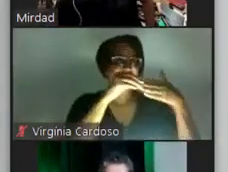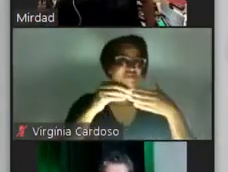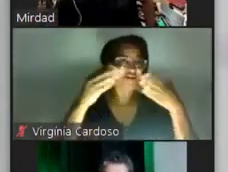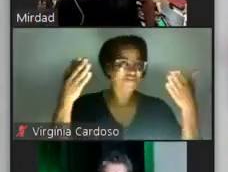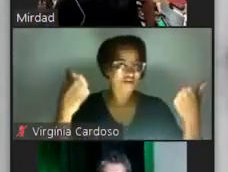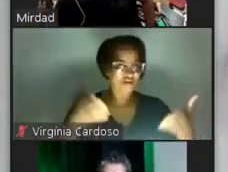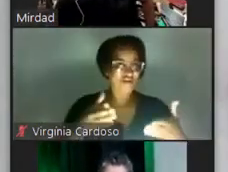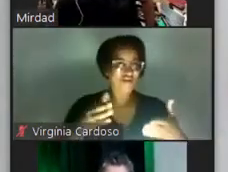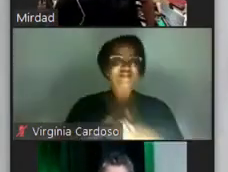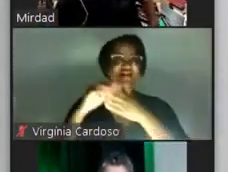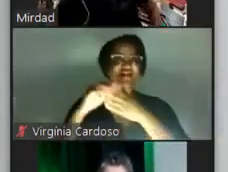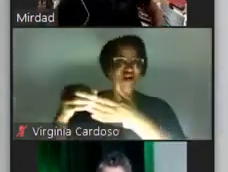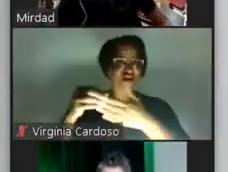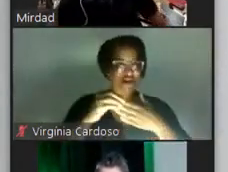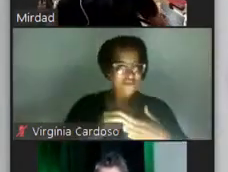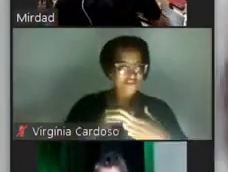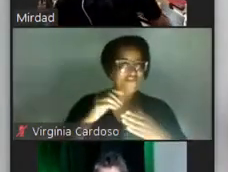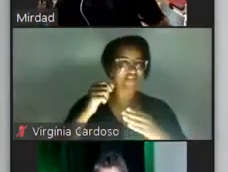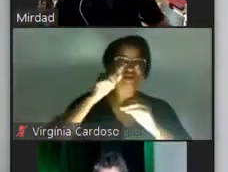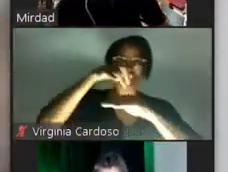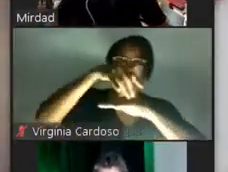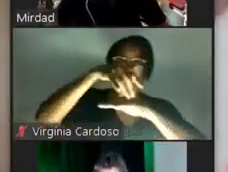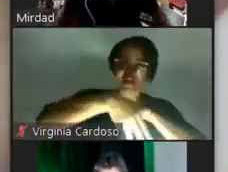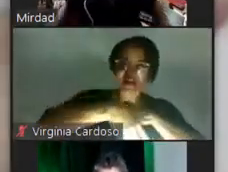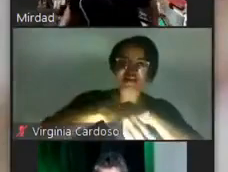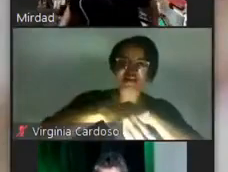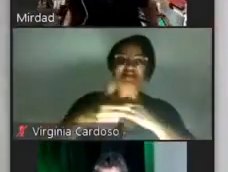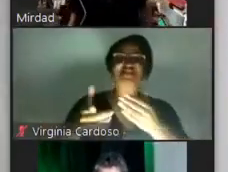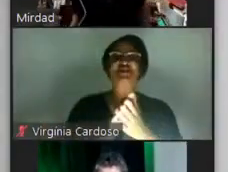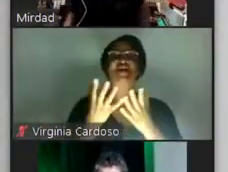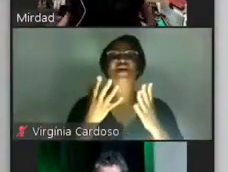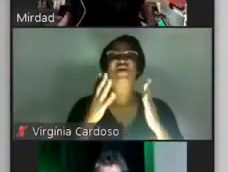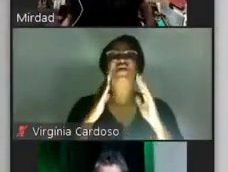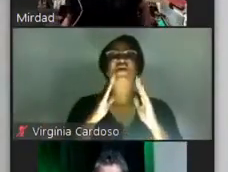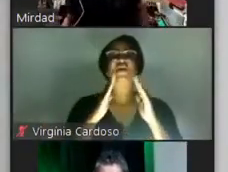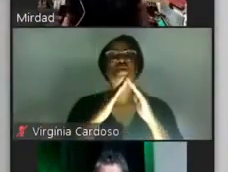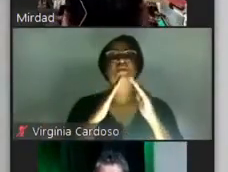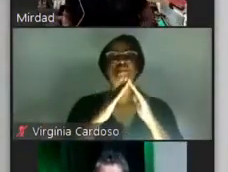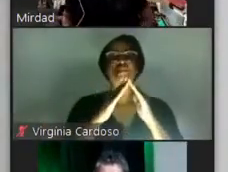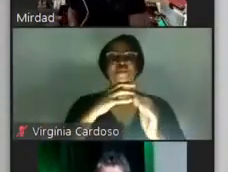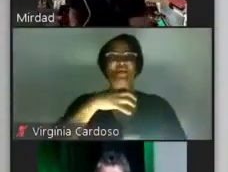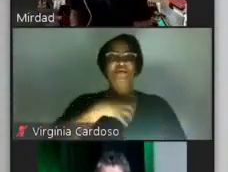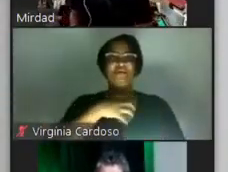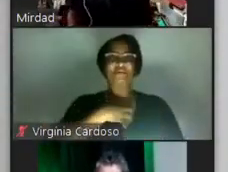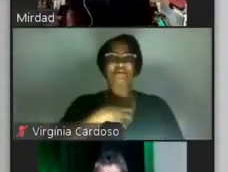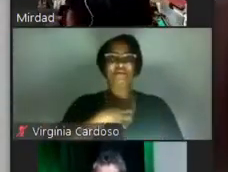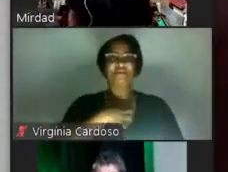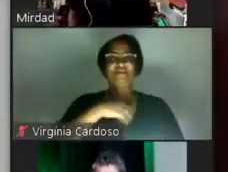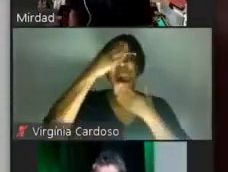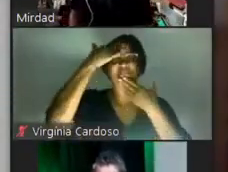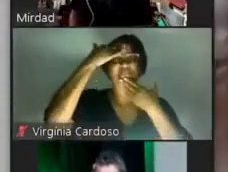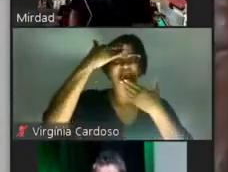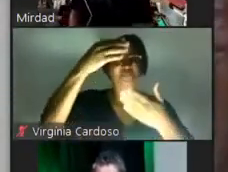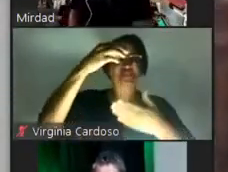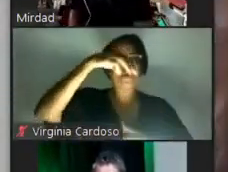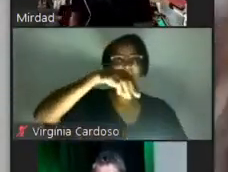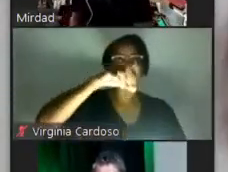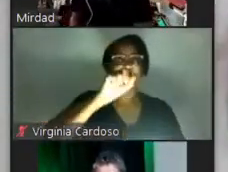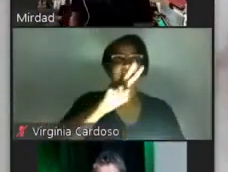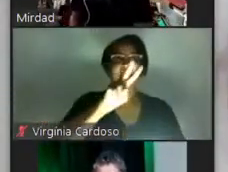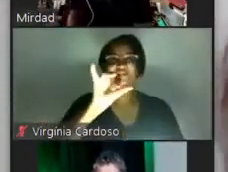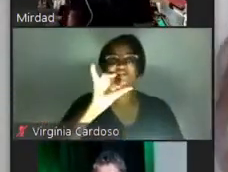Cachoeira, na próxima oportunidade. Me leva, eu quero ir para Cachoeira, eu quero ir morar na Bahia, minha gente. Obrigada, Mavi. Te